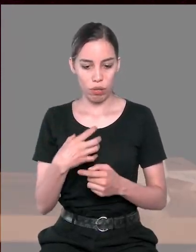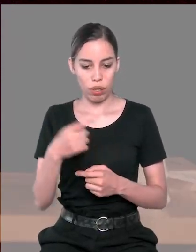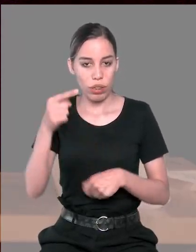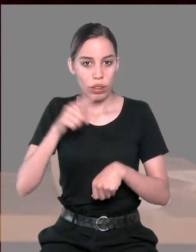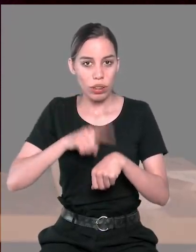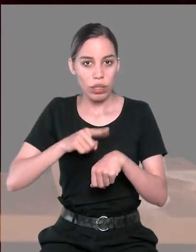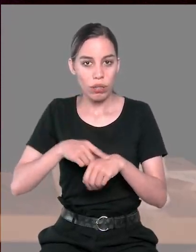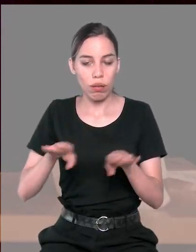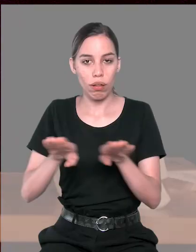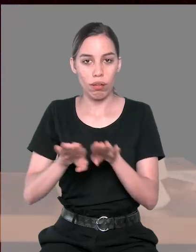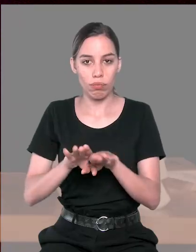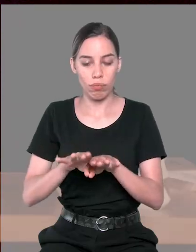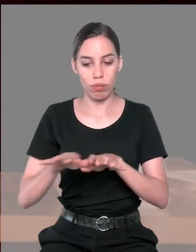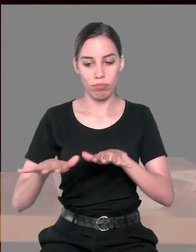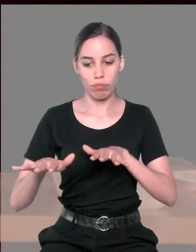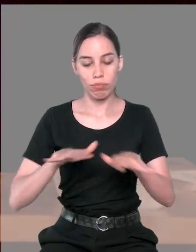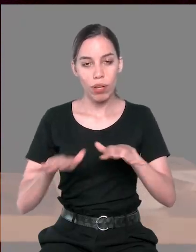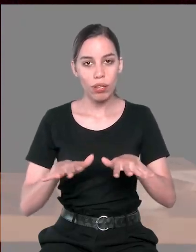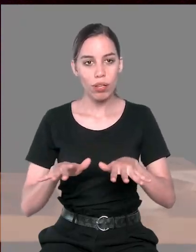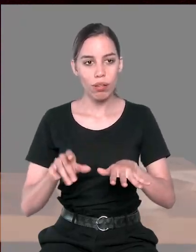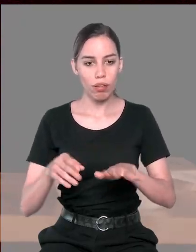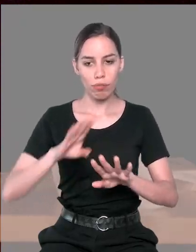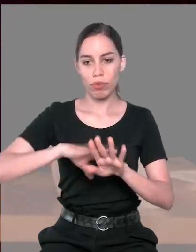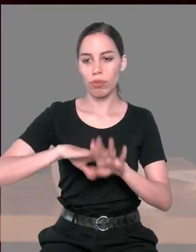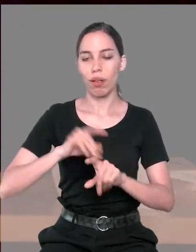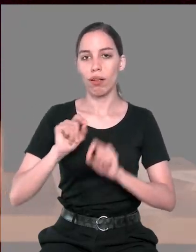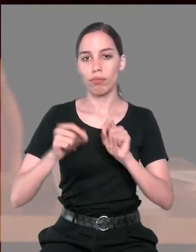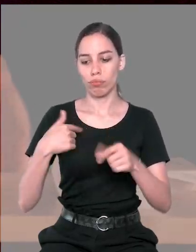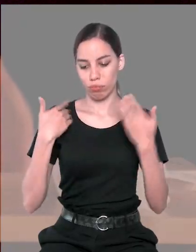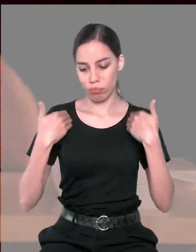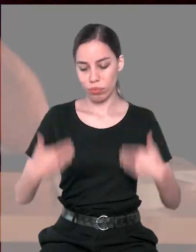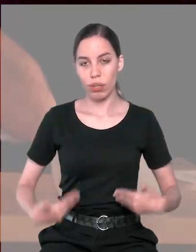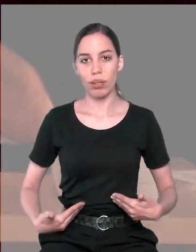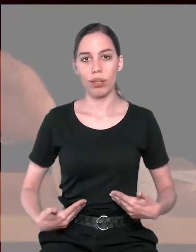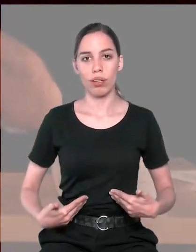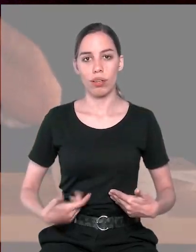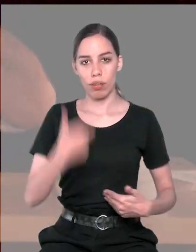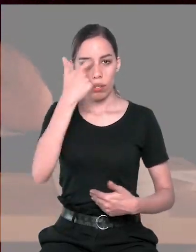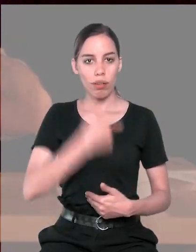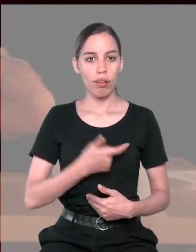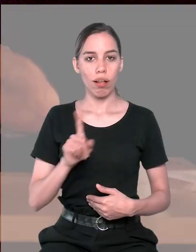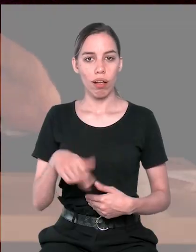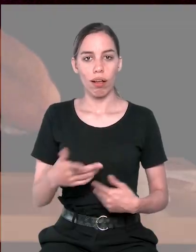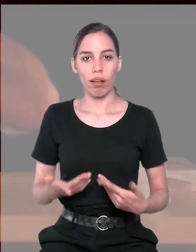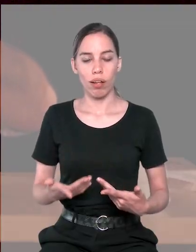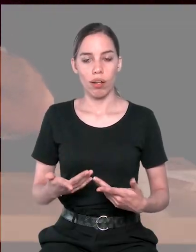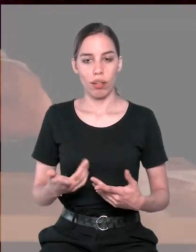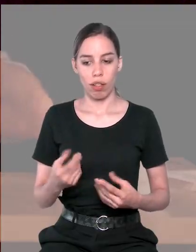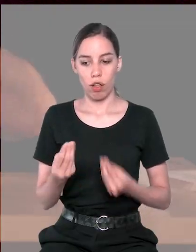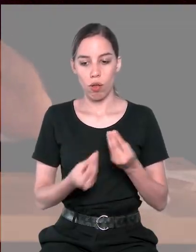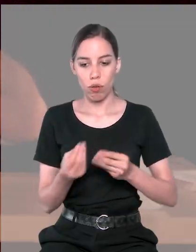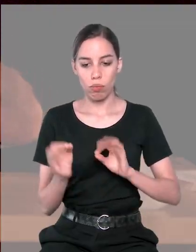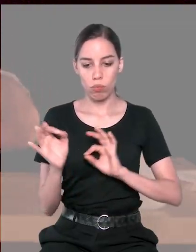ritmo. Isso, no fundo, é o que nós somos. Cada um de nós é um nó rítmico de